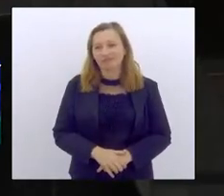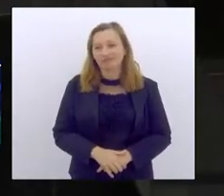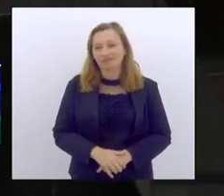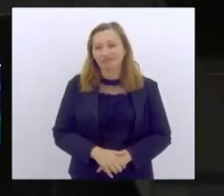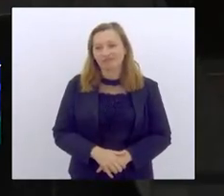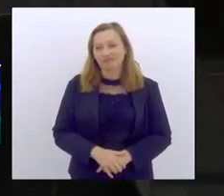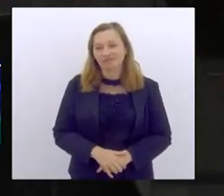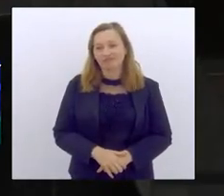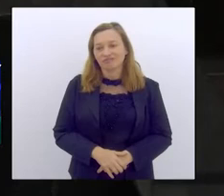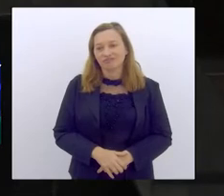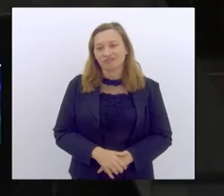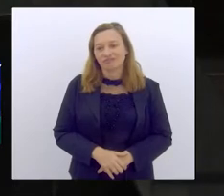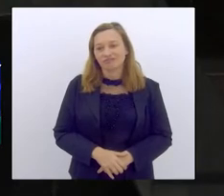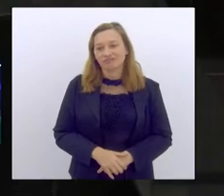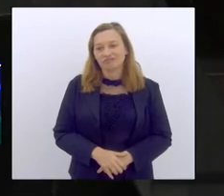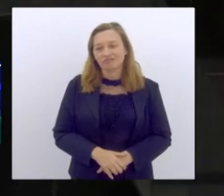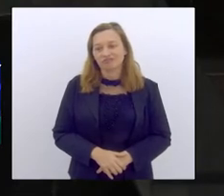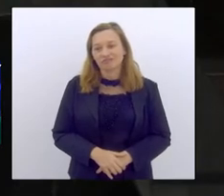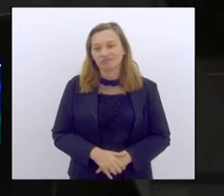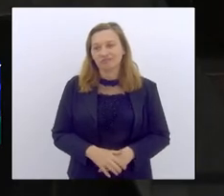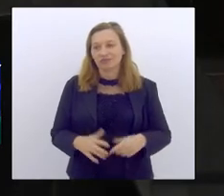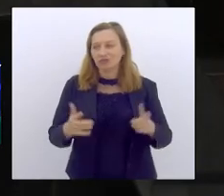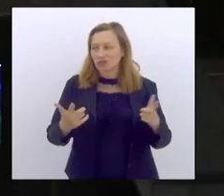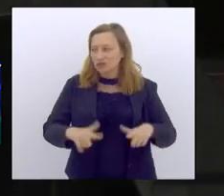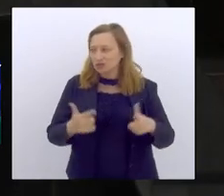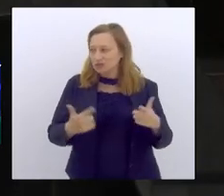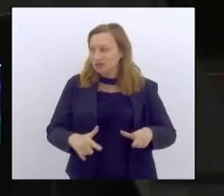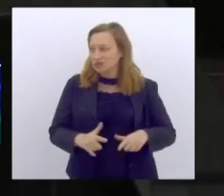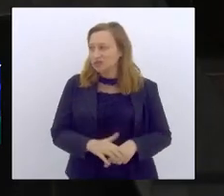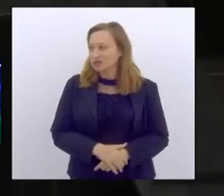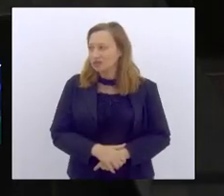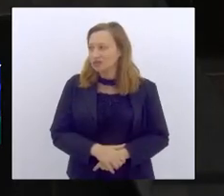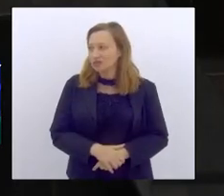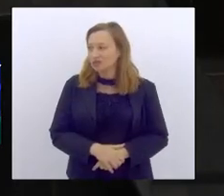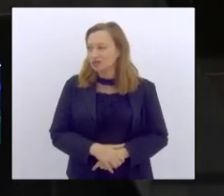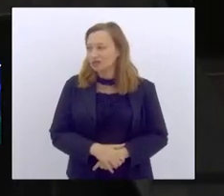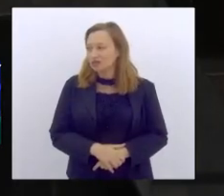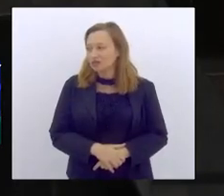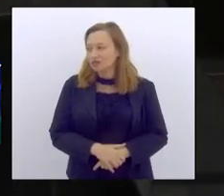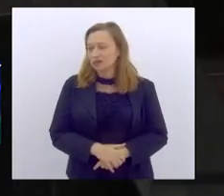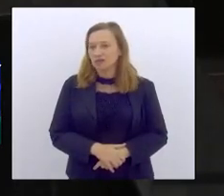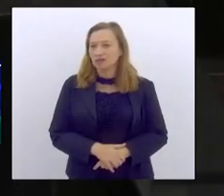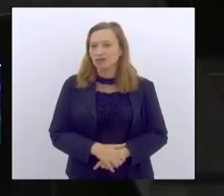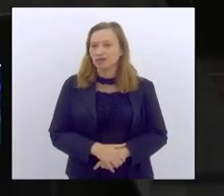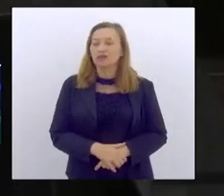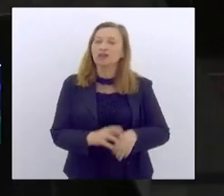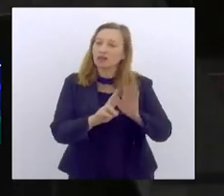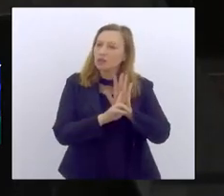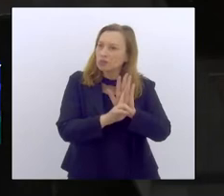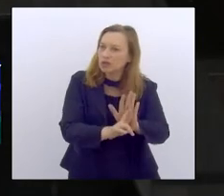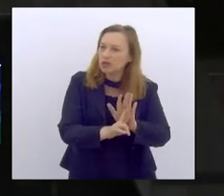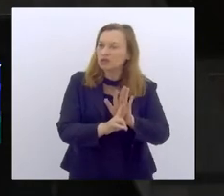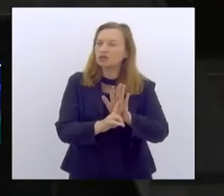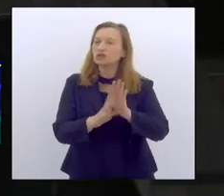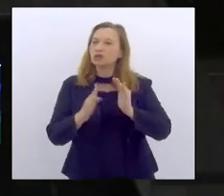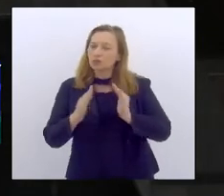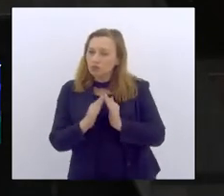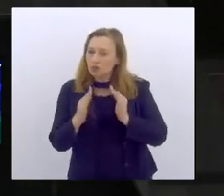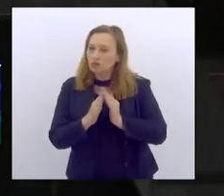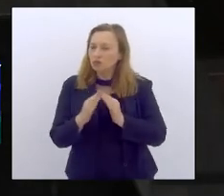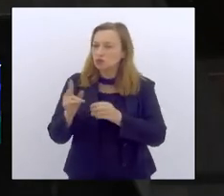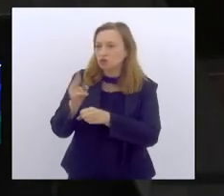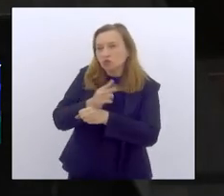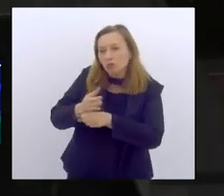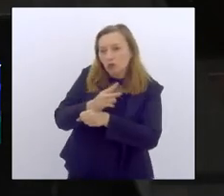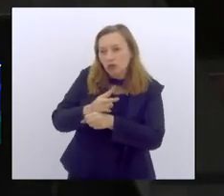específica de uma localidade de um território cujas cujos representantes curso de moradores